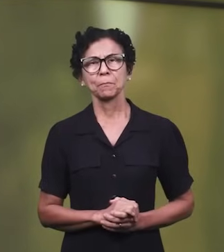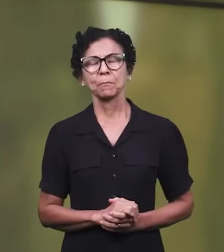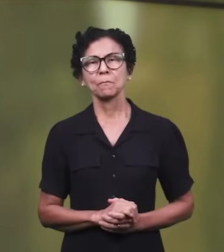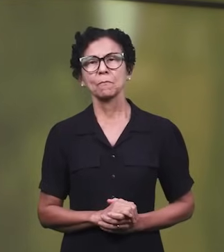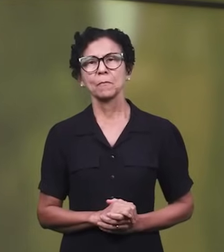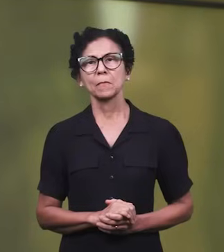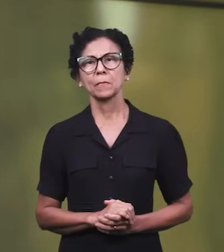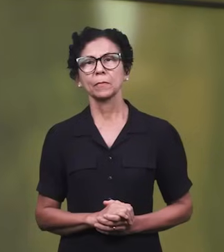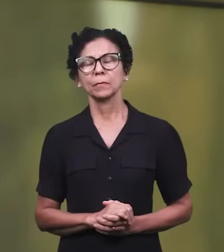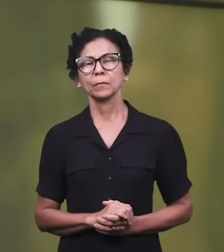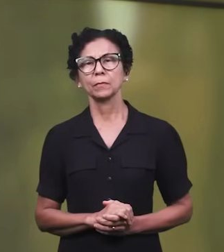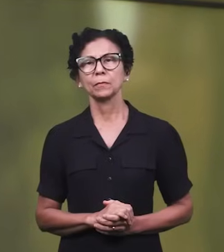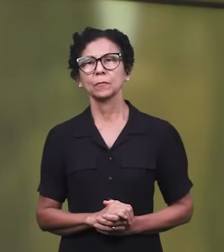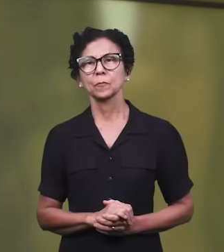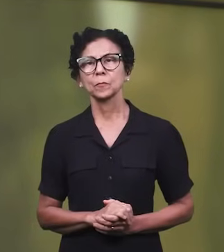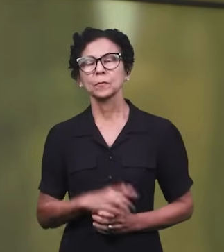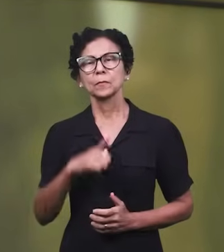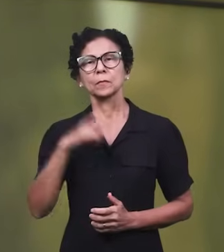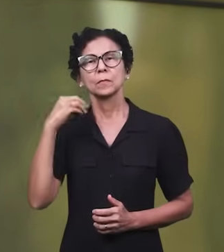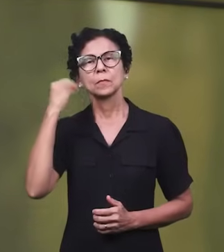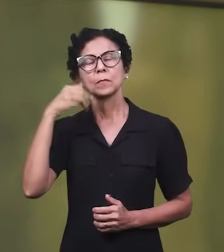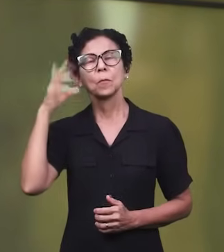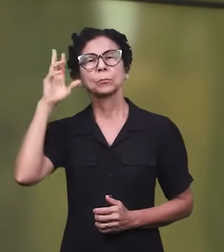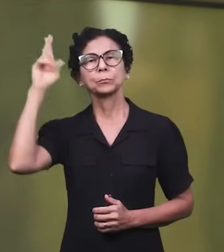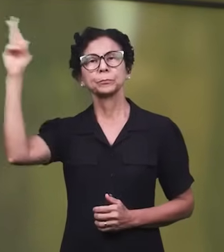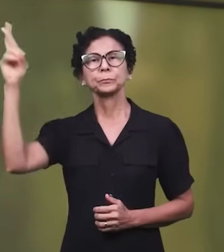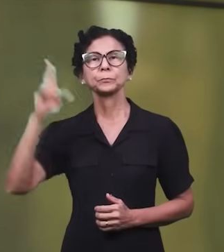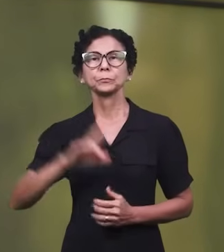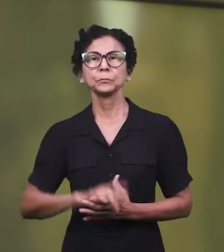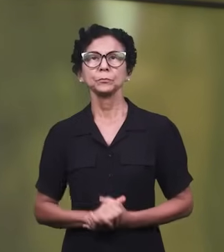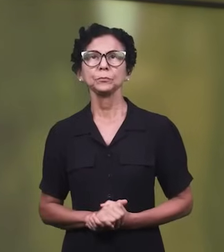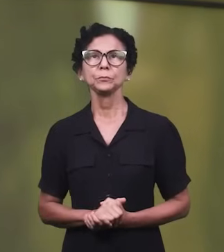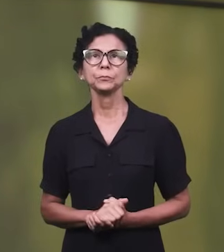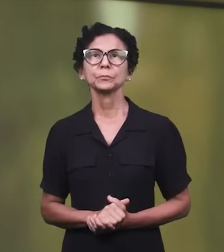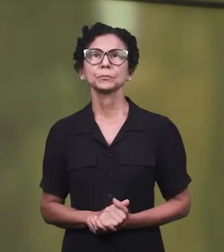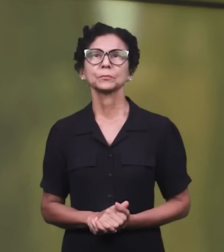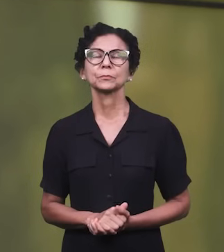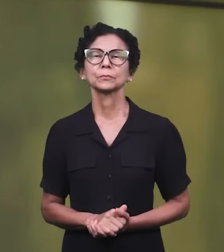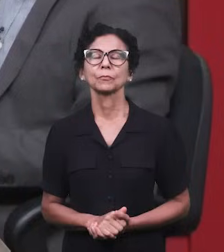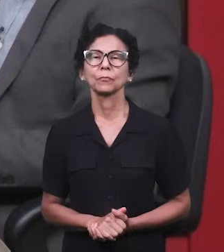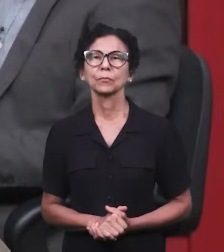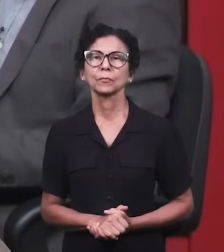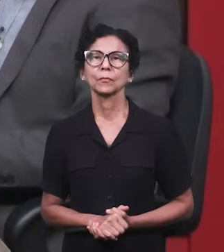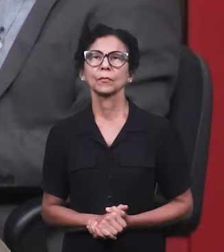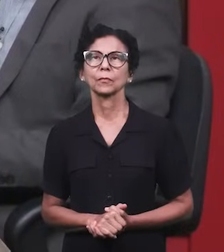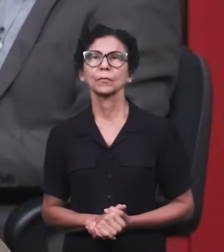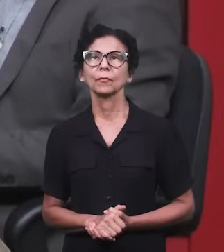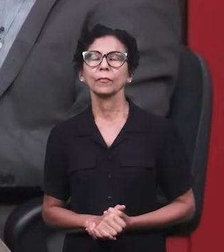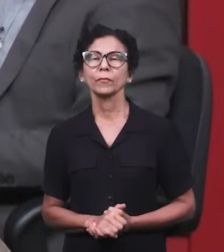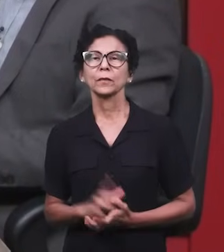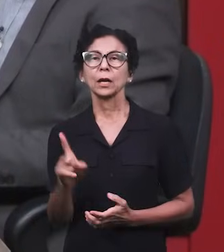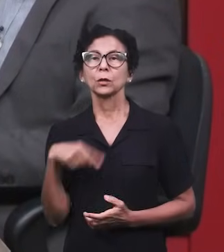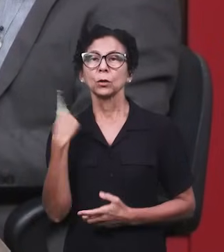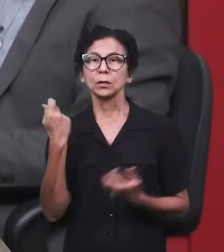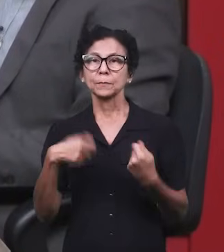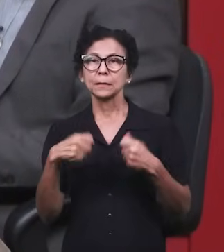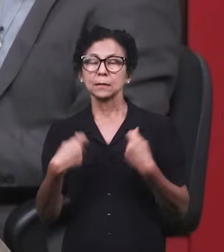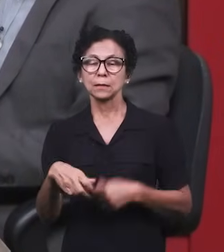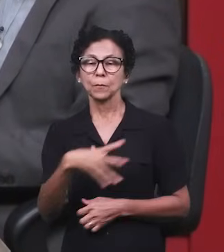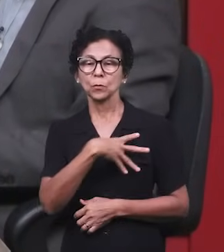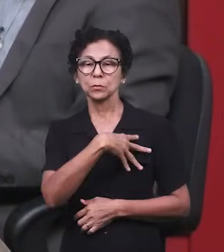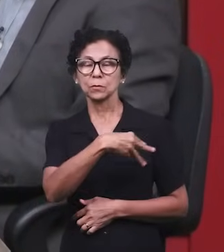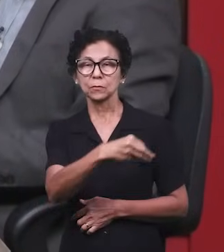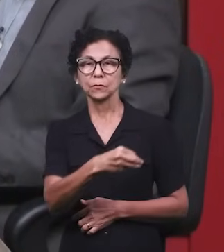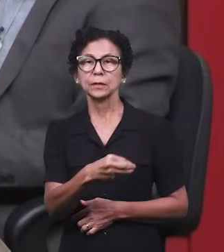seguranças que um pai pode dar a um filho, é ensinar a ouvir a voz do Senhor e ter a sua própria experiência. Levá-los a